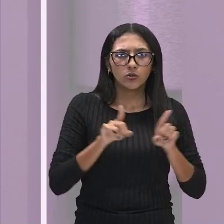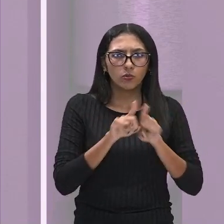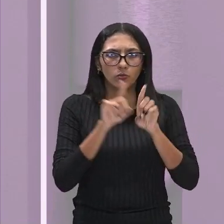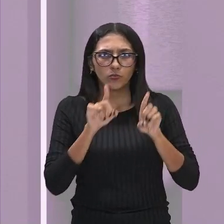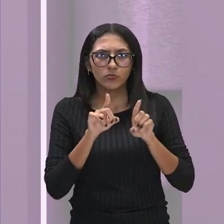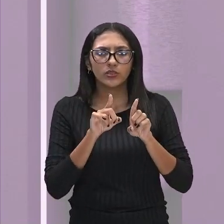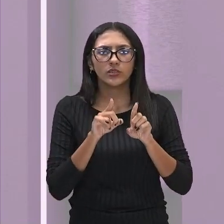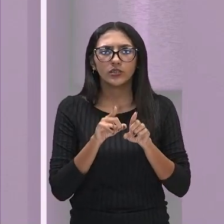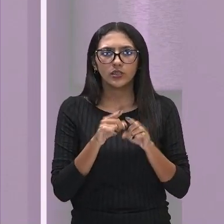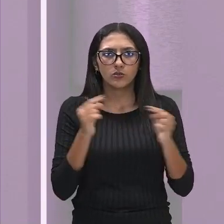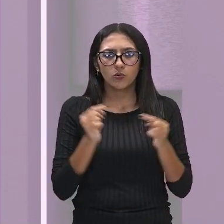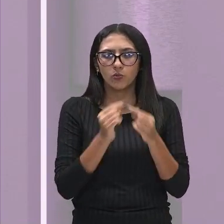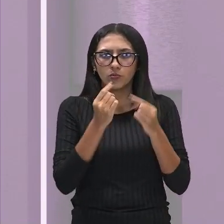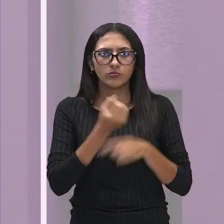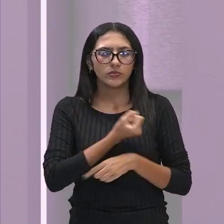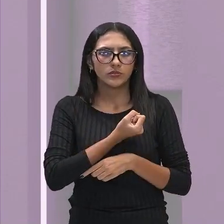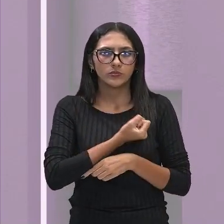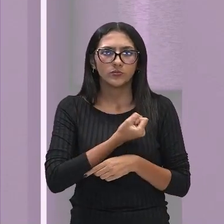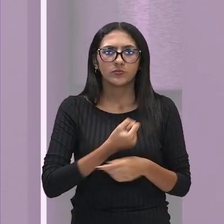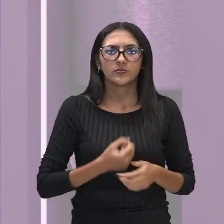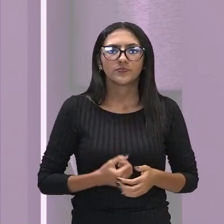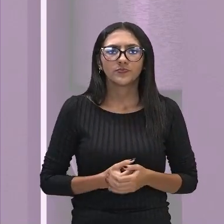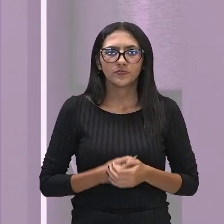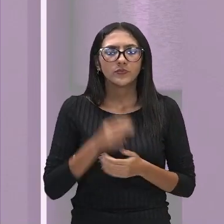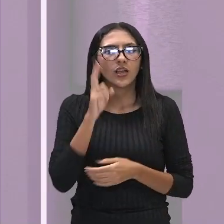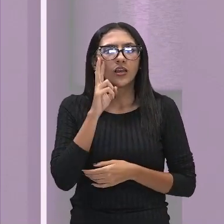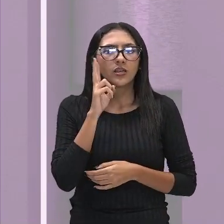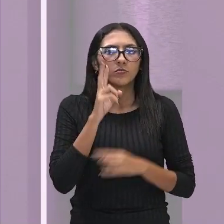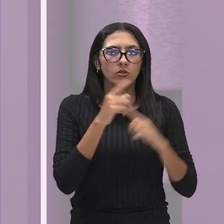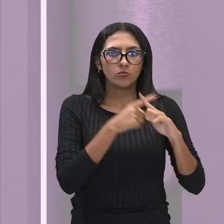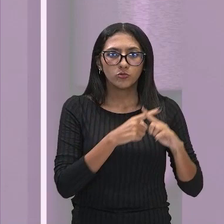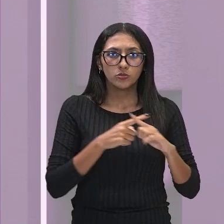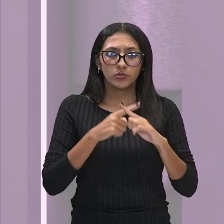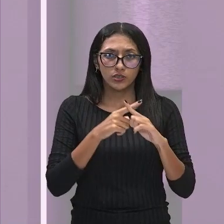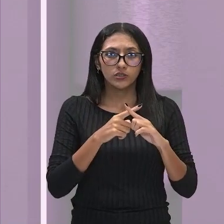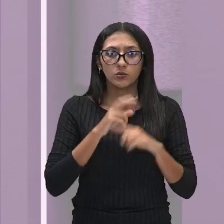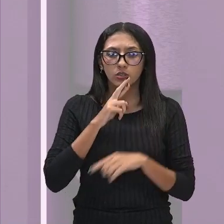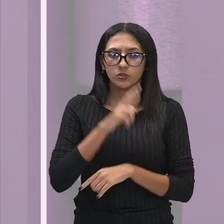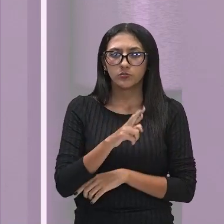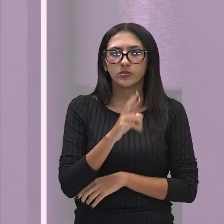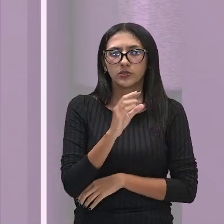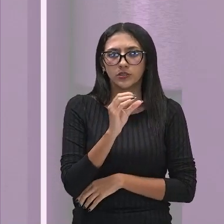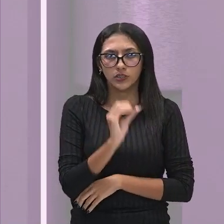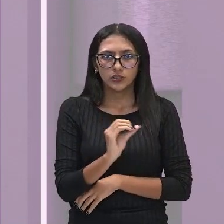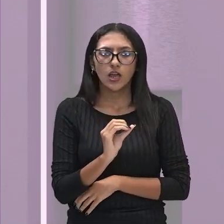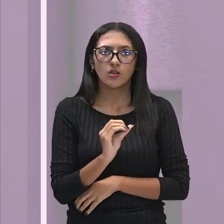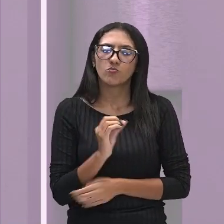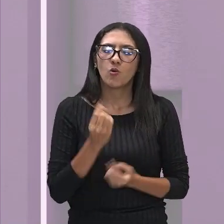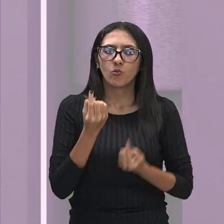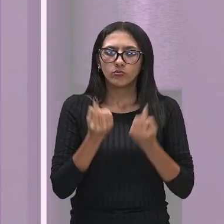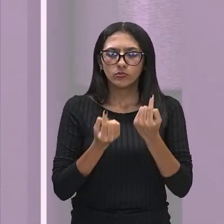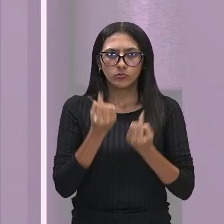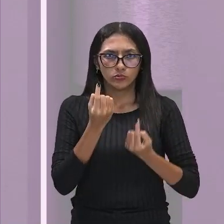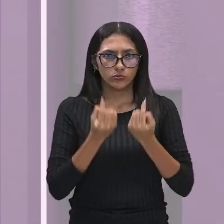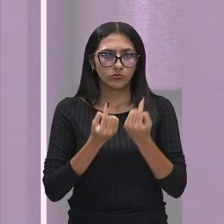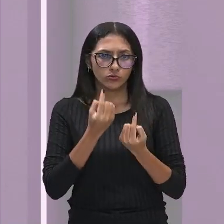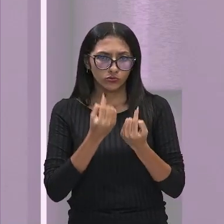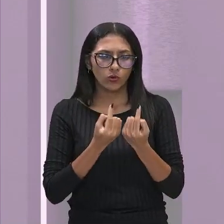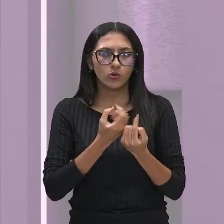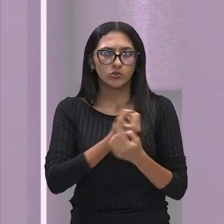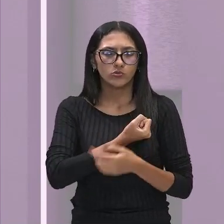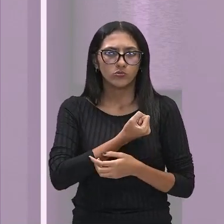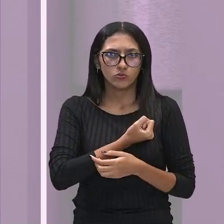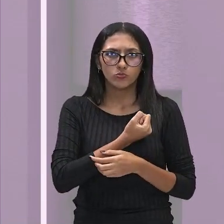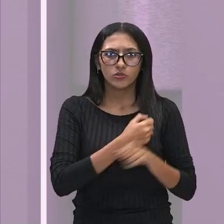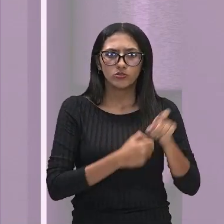é zero, não é? Lembrando sempre, multiplicação, resultado zero, um dos dois ali envolvidos, né, fatores